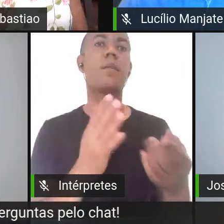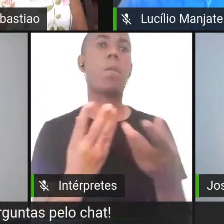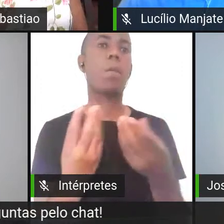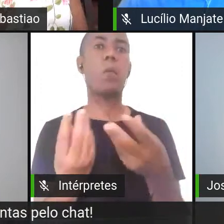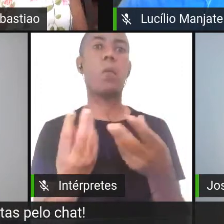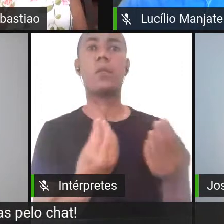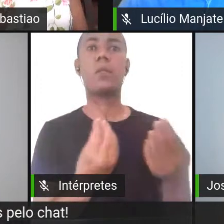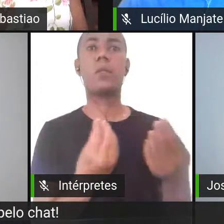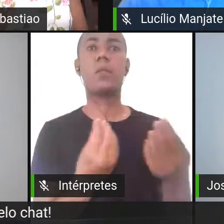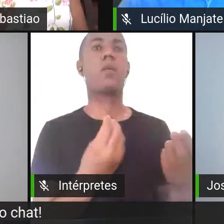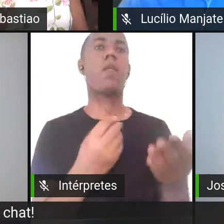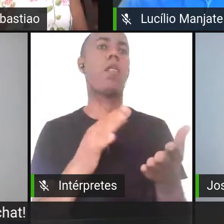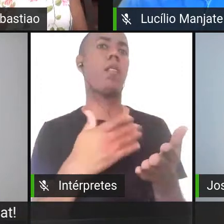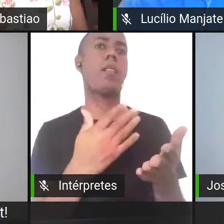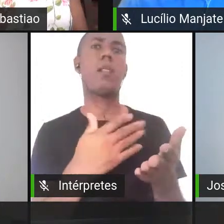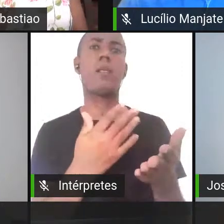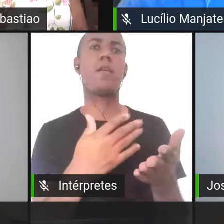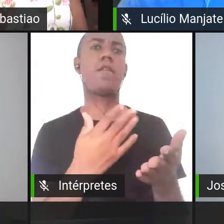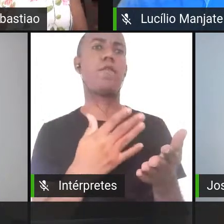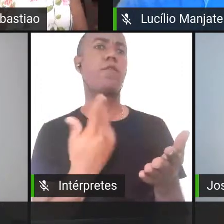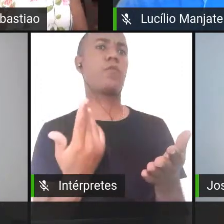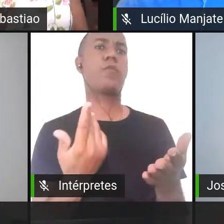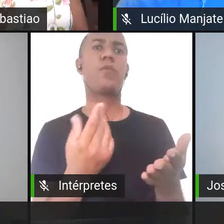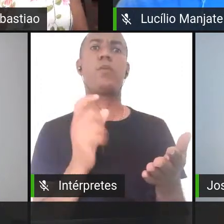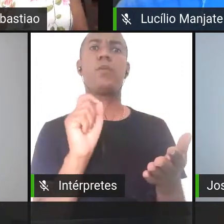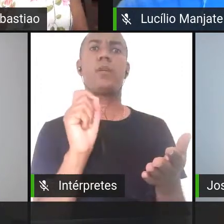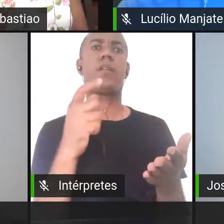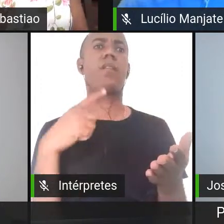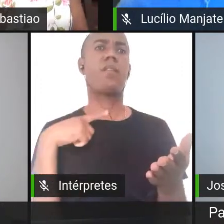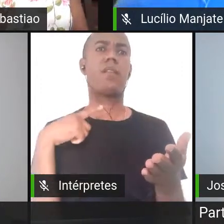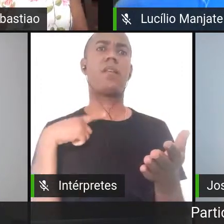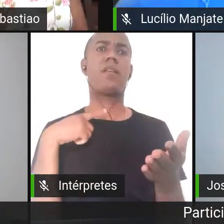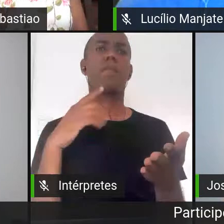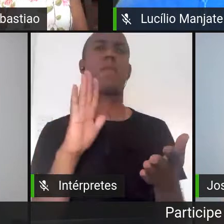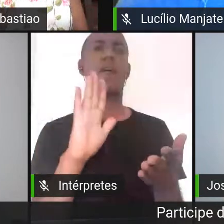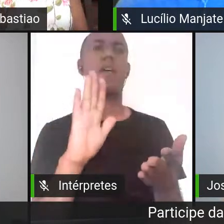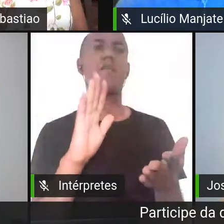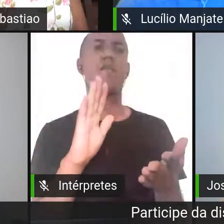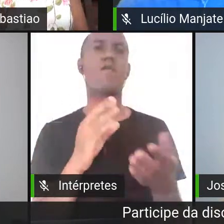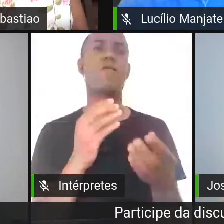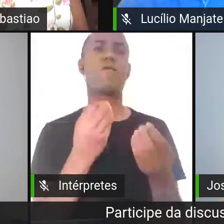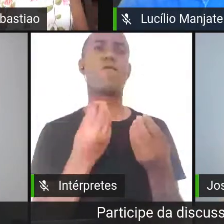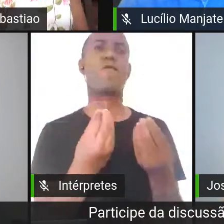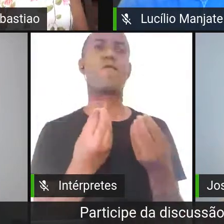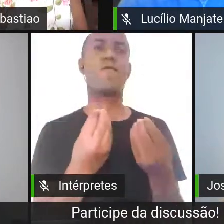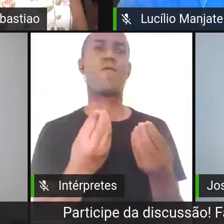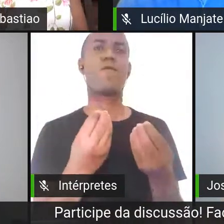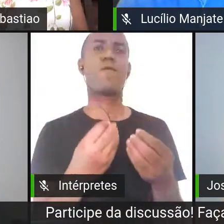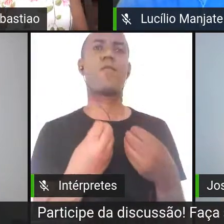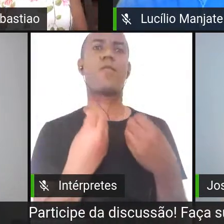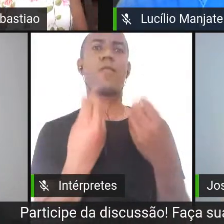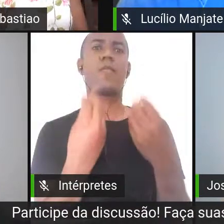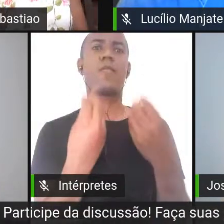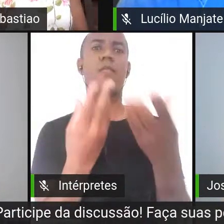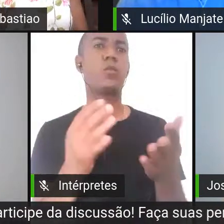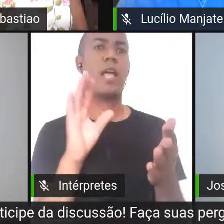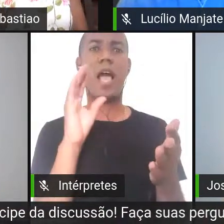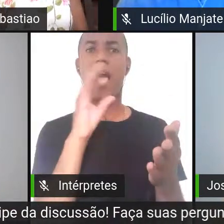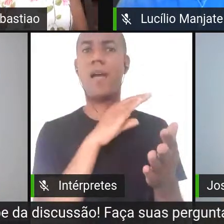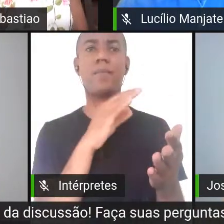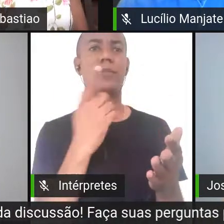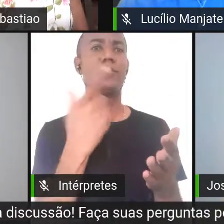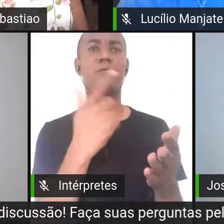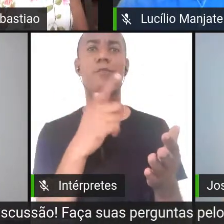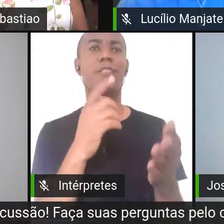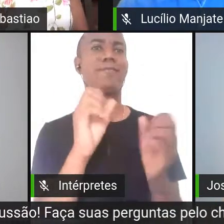se calhar, suficiente para publicar tudo o que nós temos produzido. E por outro lado, não existem